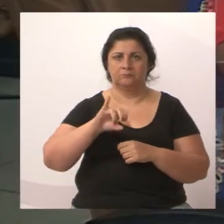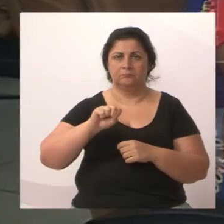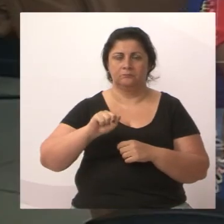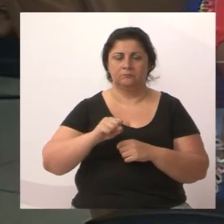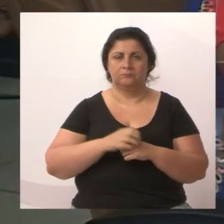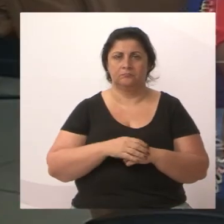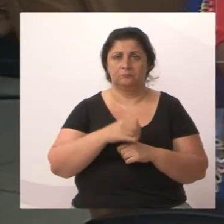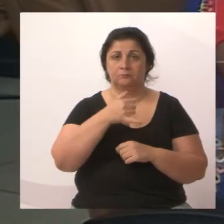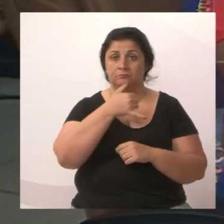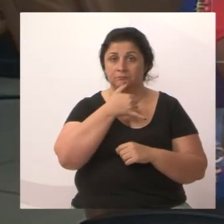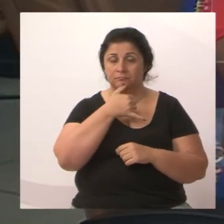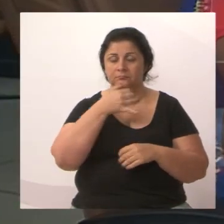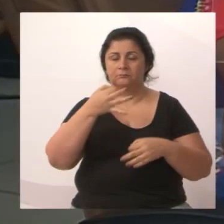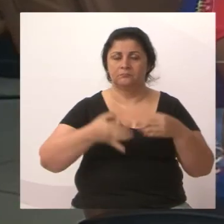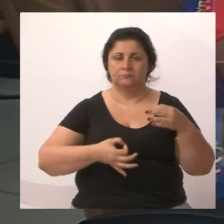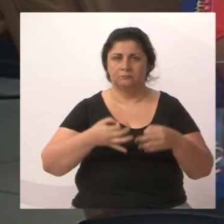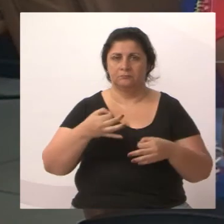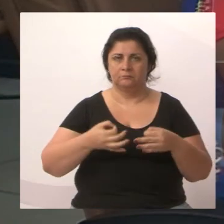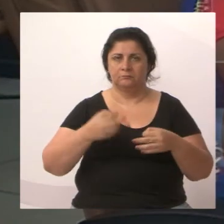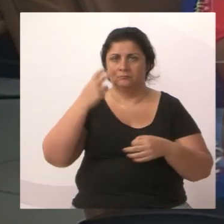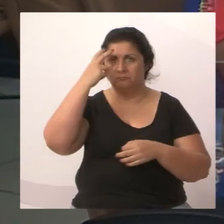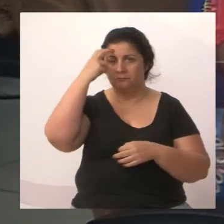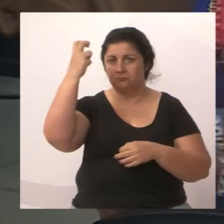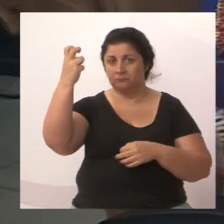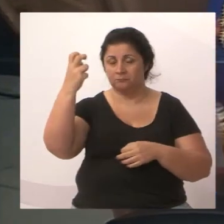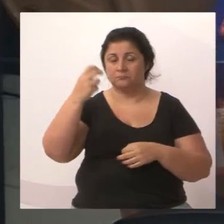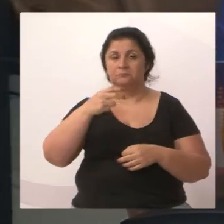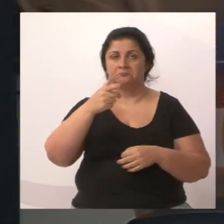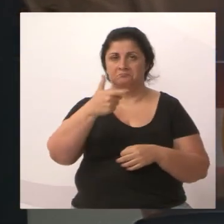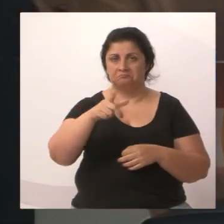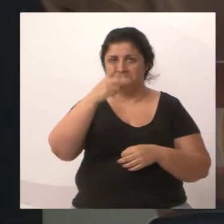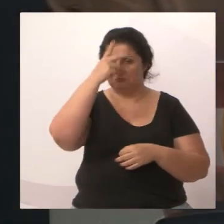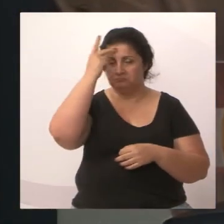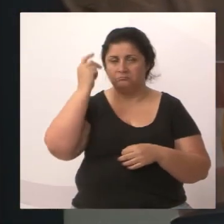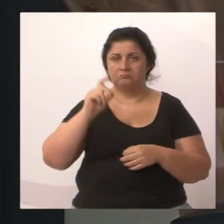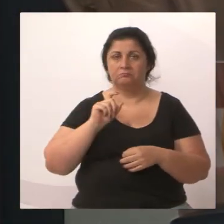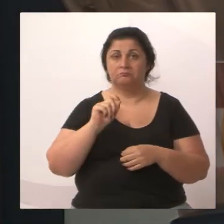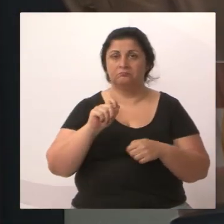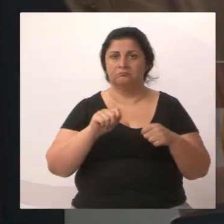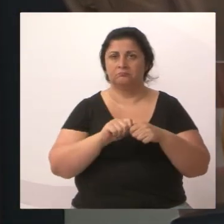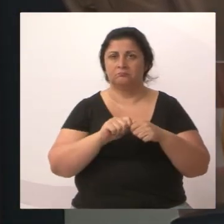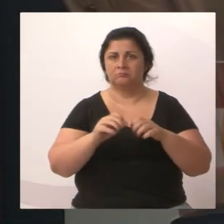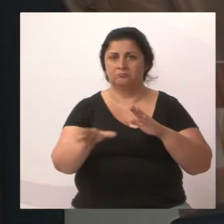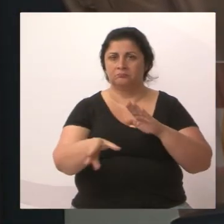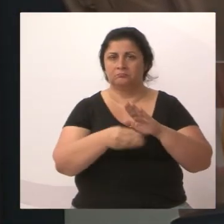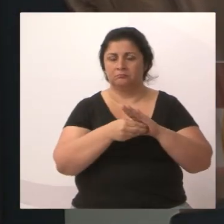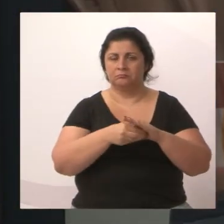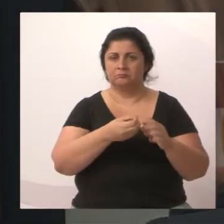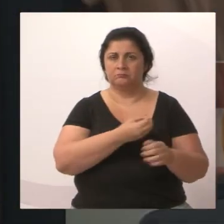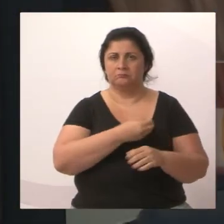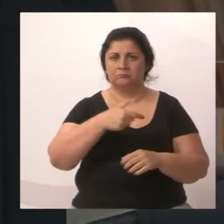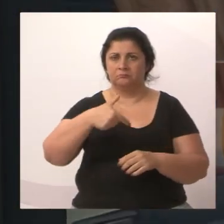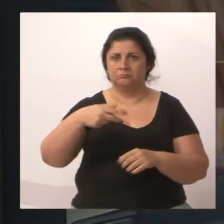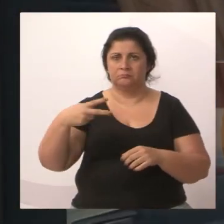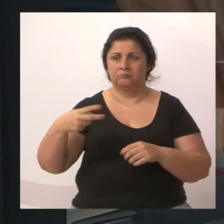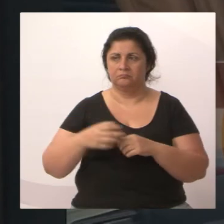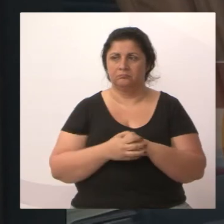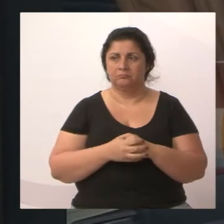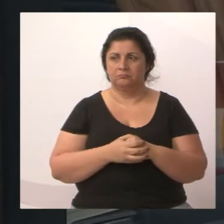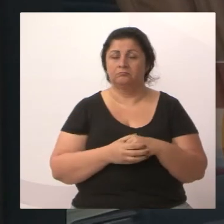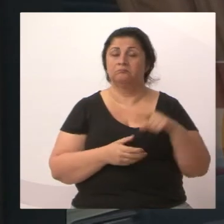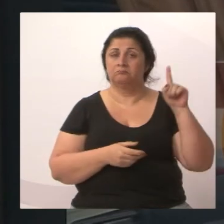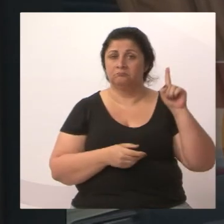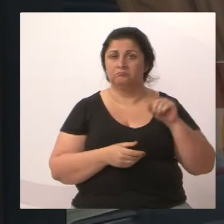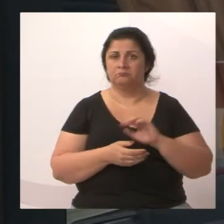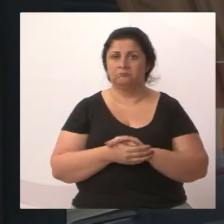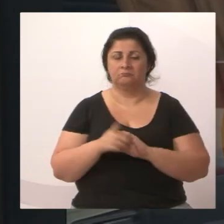é triste julgar a inteligência e o potencial das pessoas. Quem fez a emenda 72 de 2017 foi a vereadora Lucimar, não